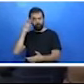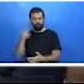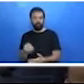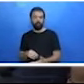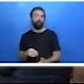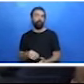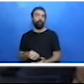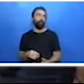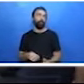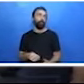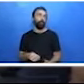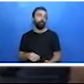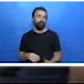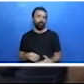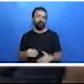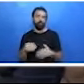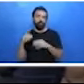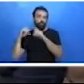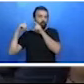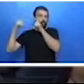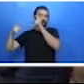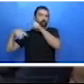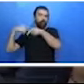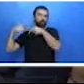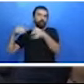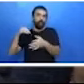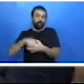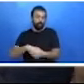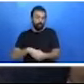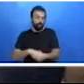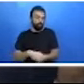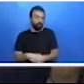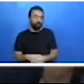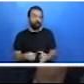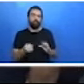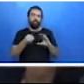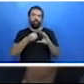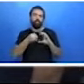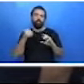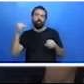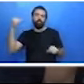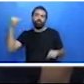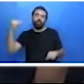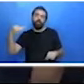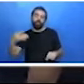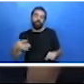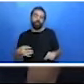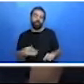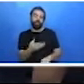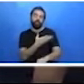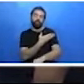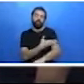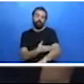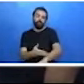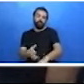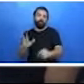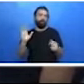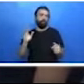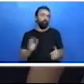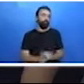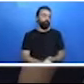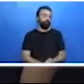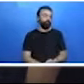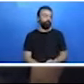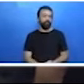desempenhou seu papel escrevendo com ação. Vocês viram que já está destacado aqui algumas palavras, né? Pinte